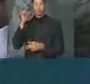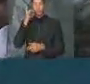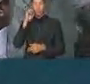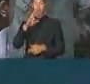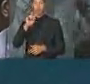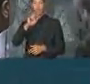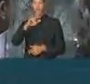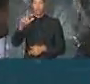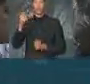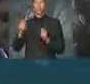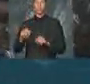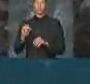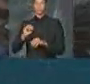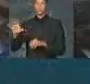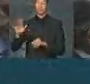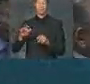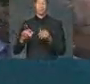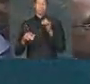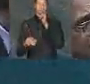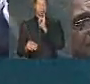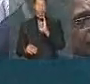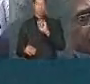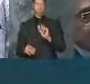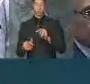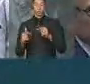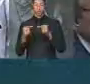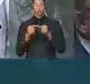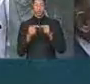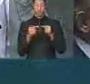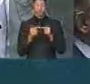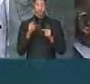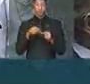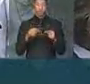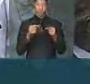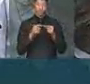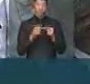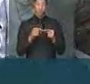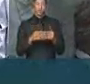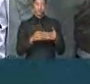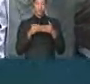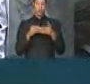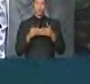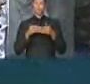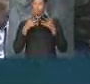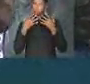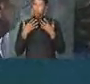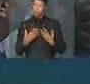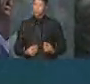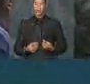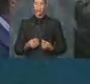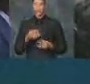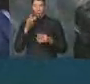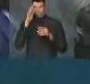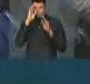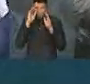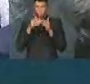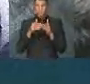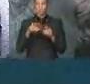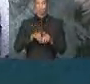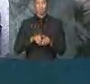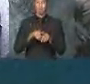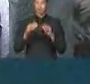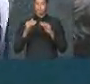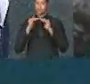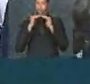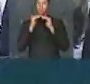Jugu manteve que se ausentar e dizer que este acordo é um acordo que traz racionalidade e estabelece